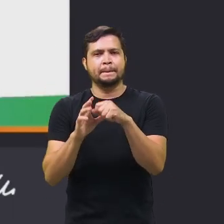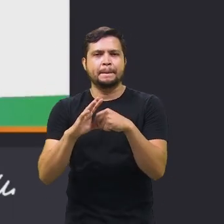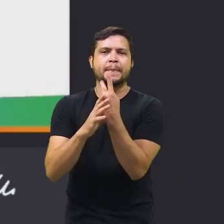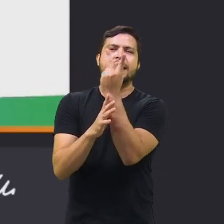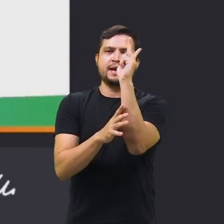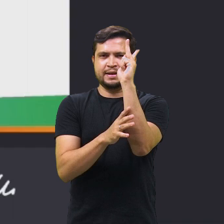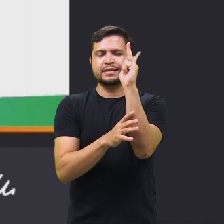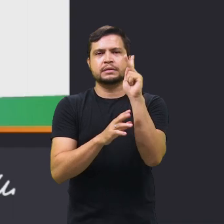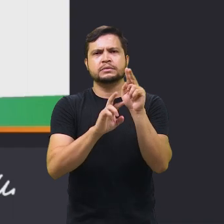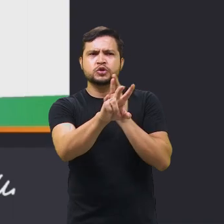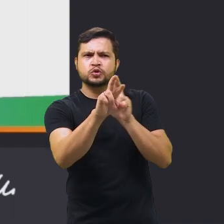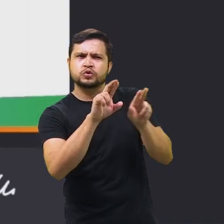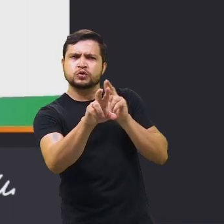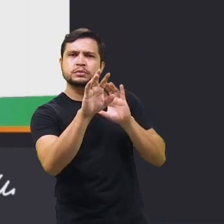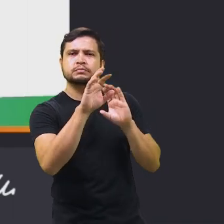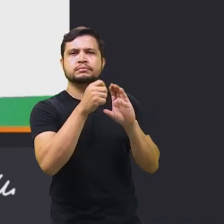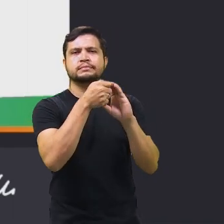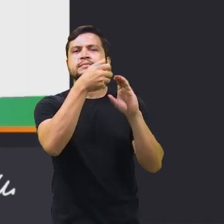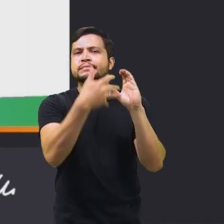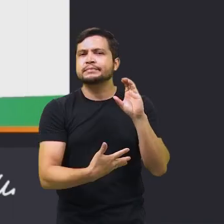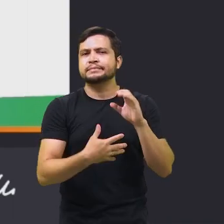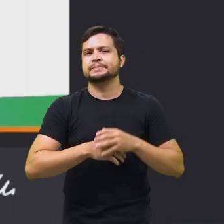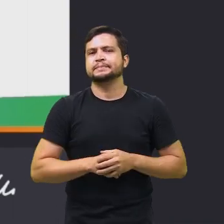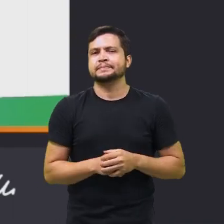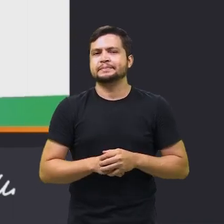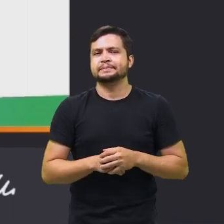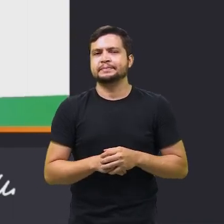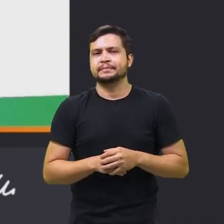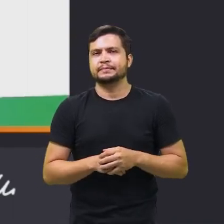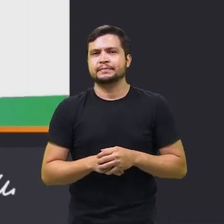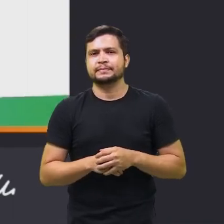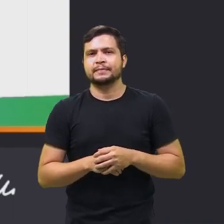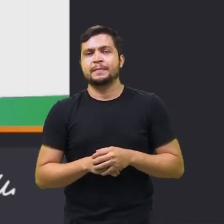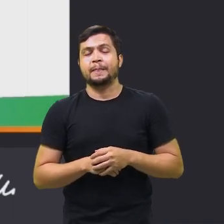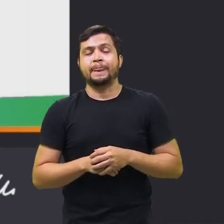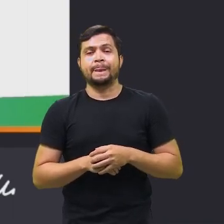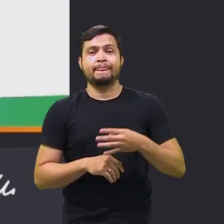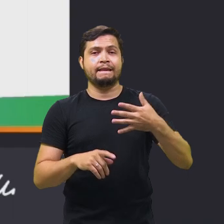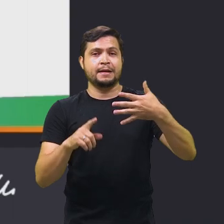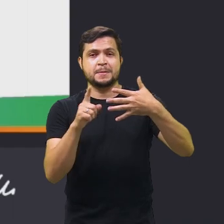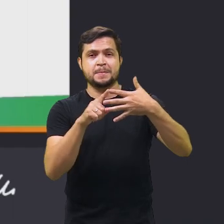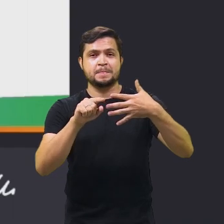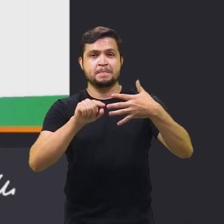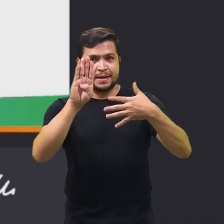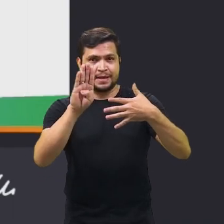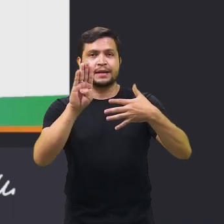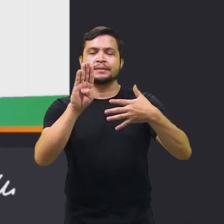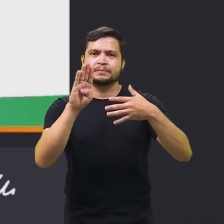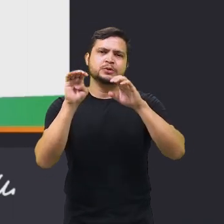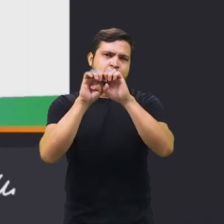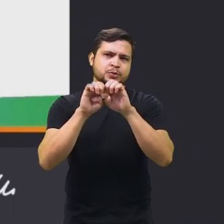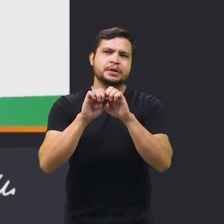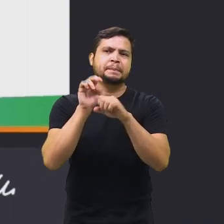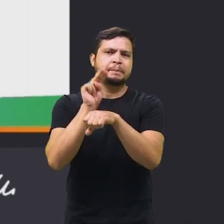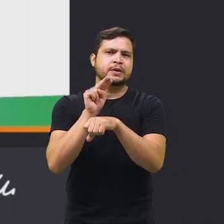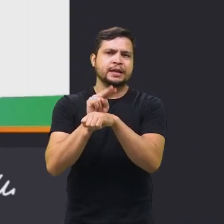diferenciadas a partir da união de indivíduos diferentes. B. Os arquegônios, que protegem o embrião multicelular. É uma estrutura que